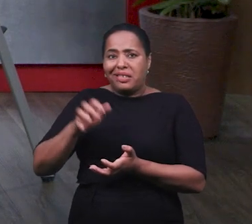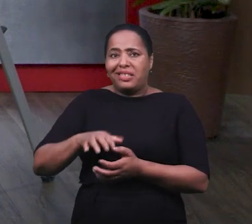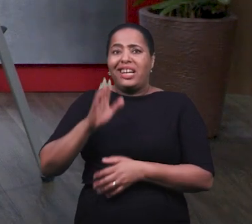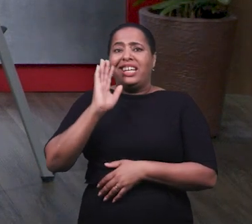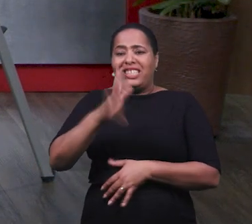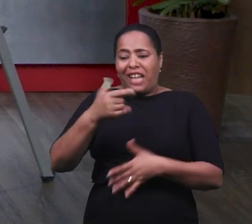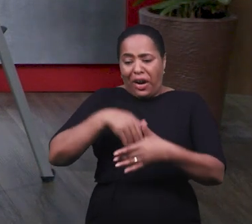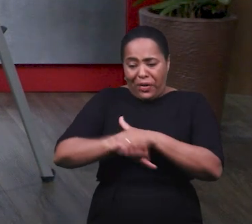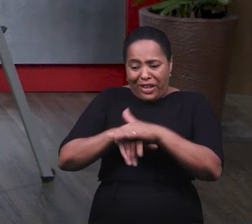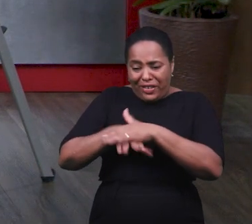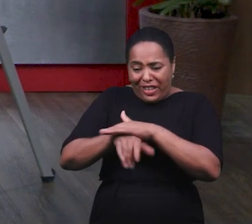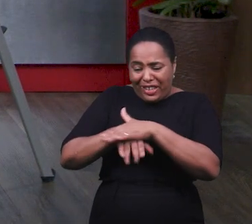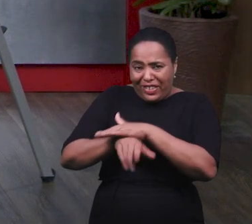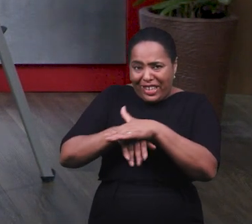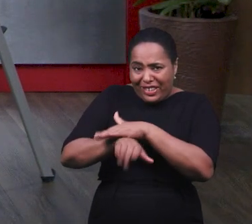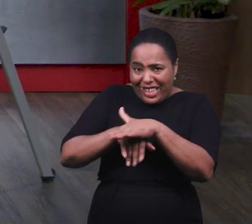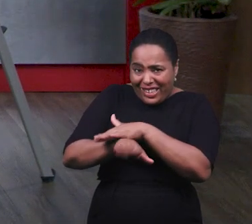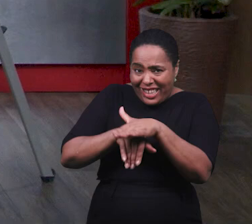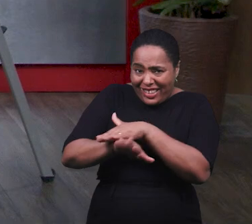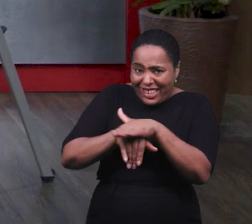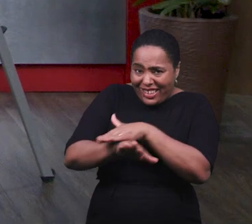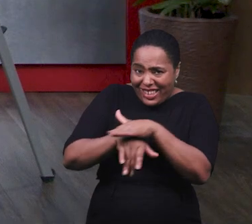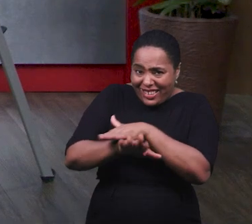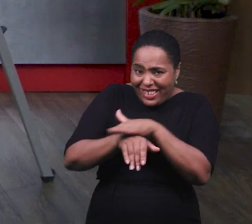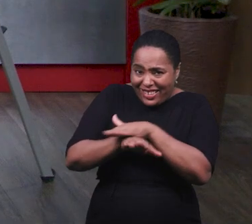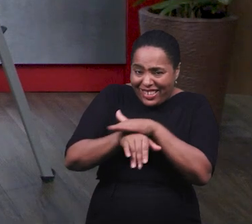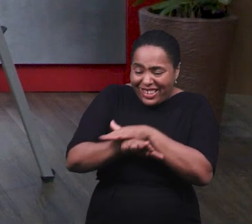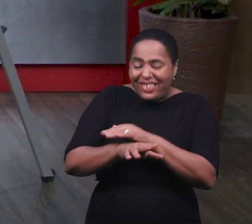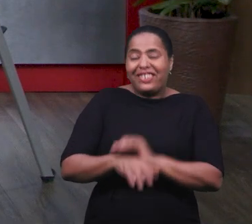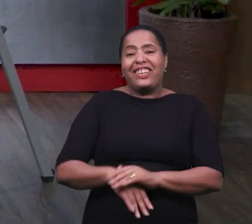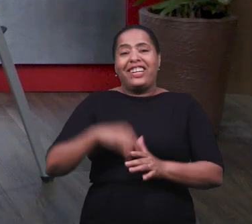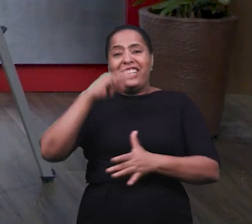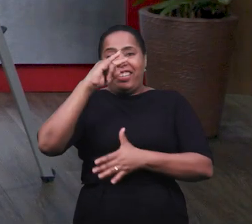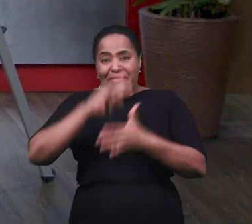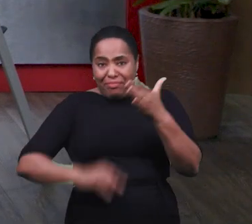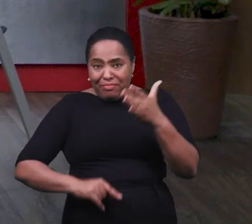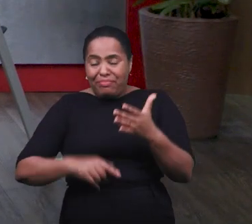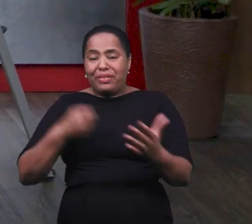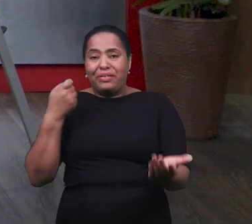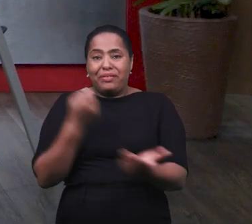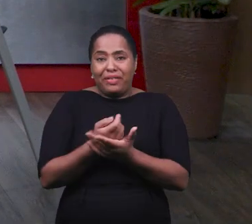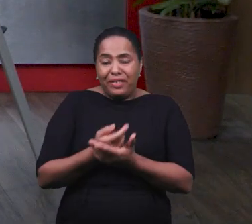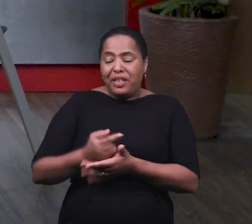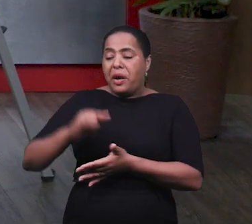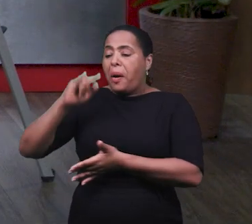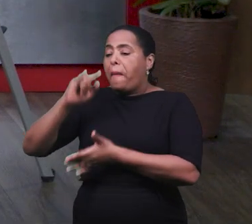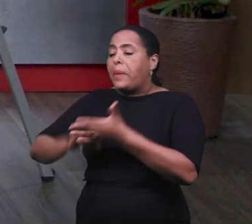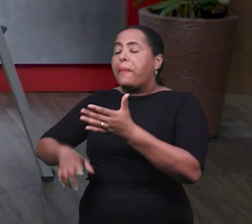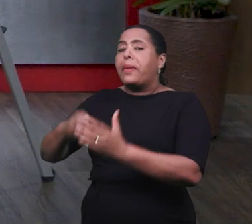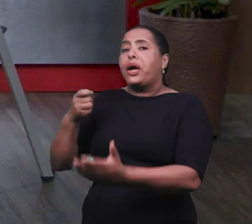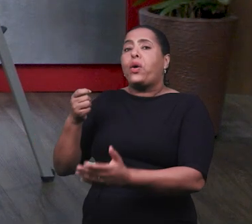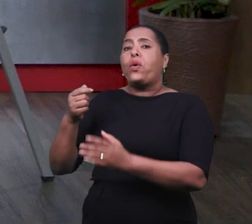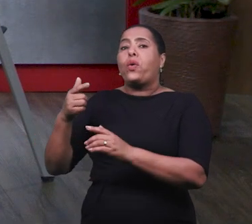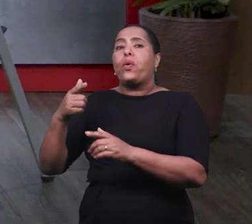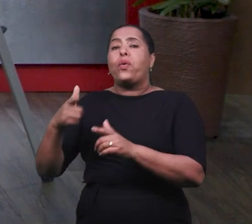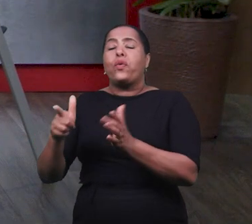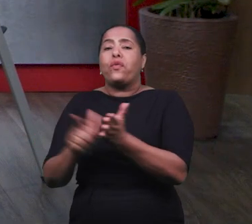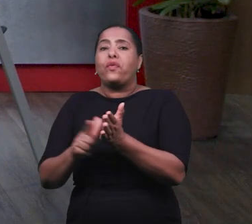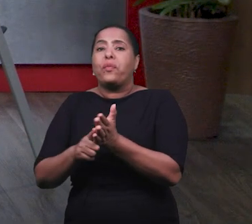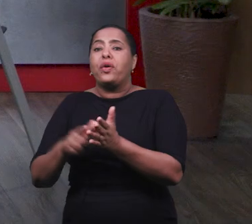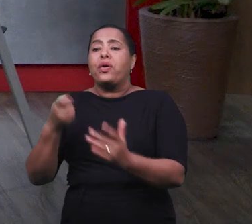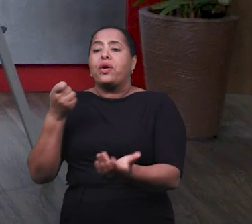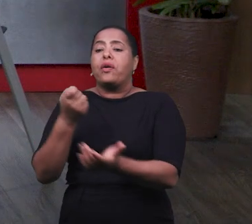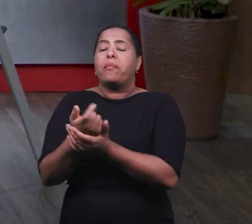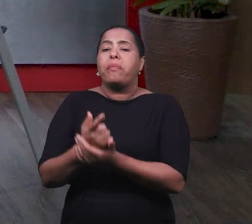costume de guardar mesmo. É muito importante guardar. Guardar os contra-cheques, os recibos de pagamento, a folha de ponto, porque às vezes a